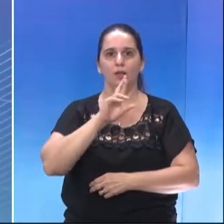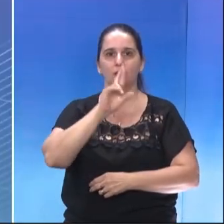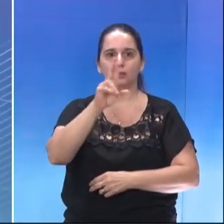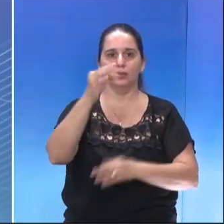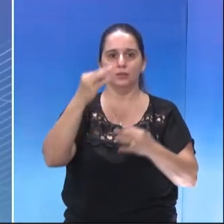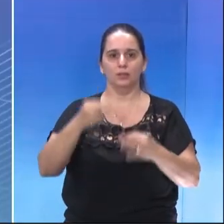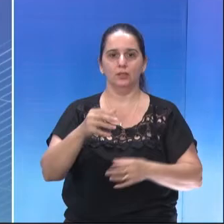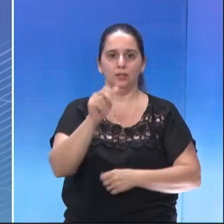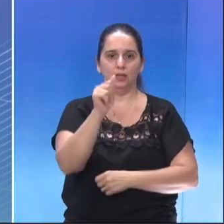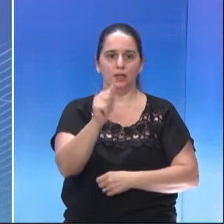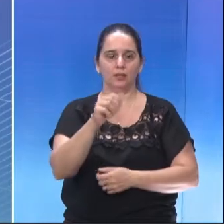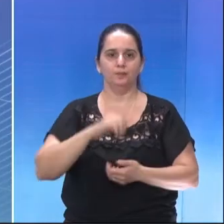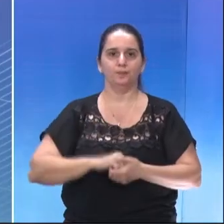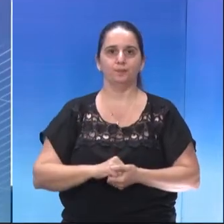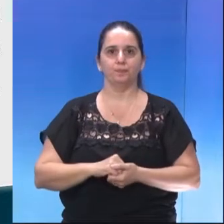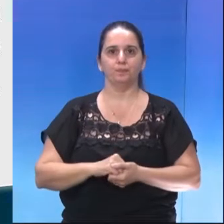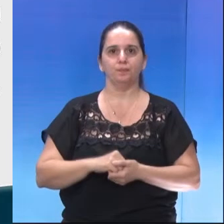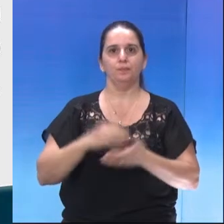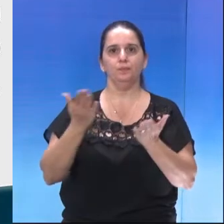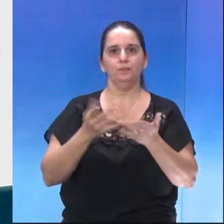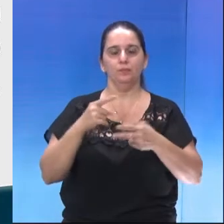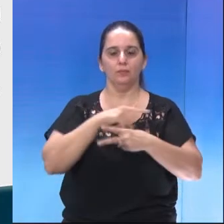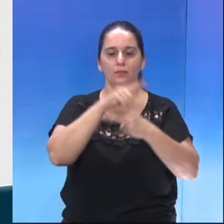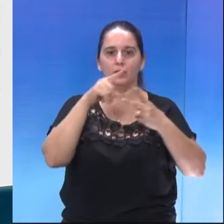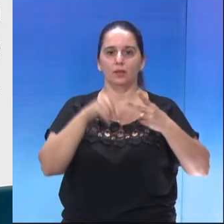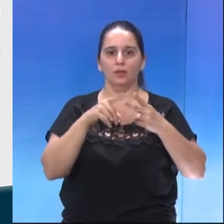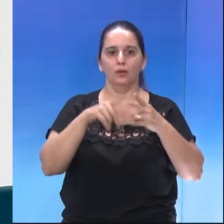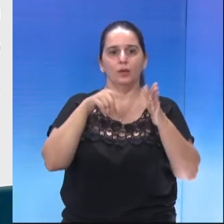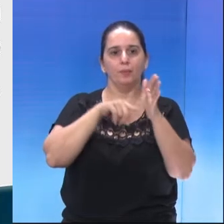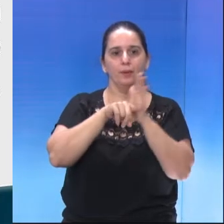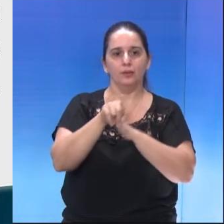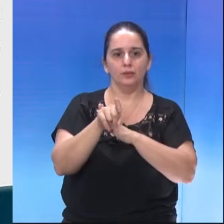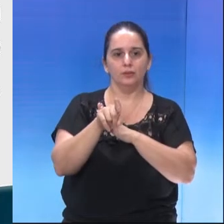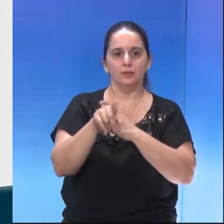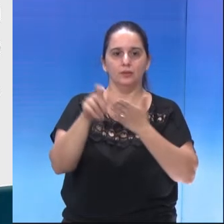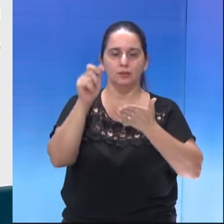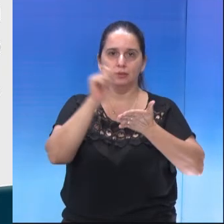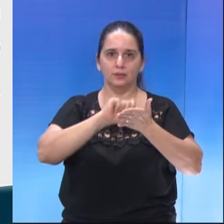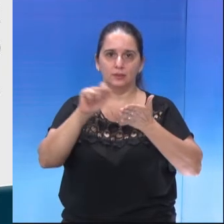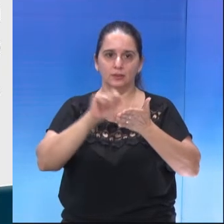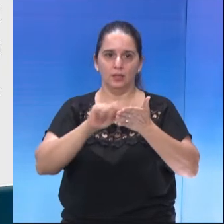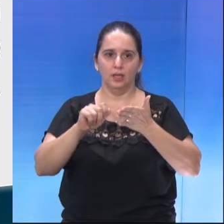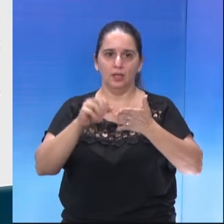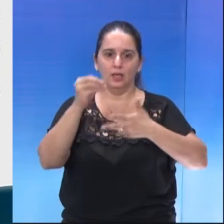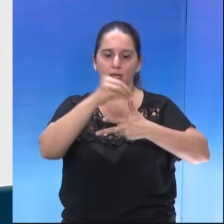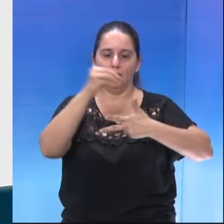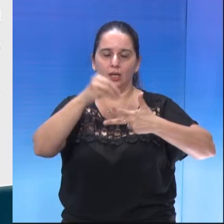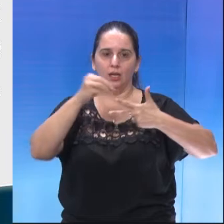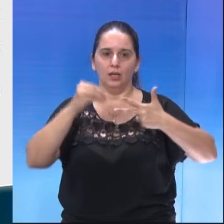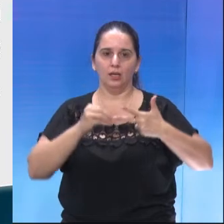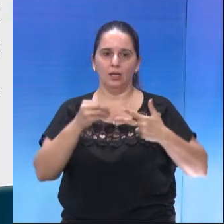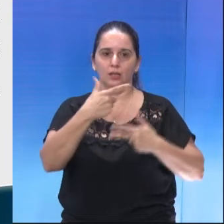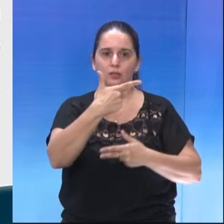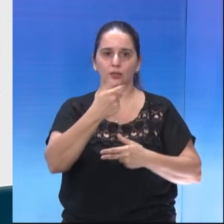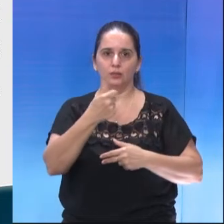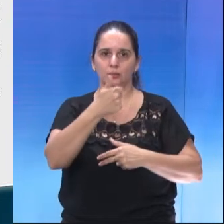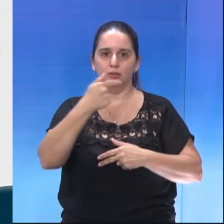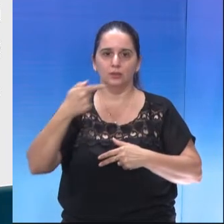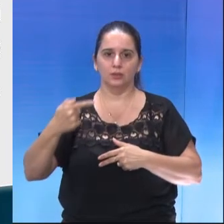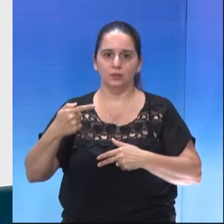Vamos seguir aqui analisando uma segunda questão. Então você vai pegar o seu caderninho aí na questão do Enem 2017,